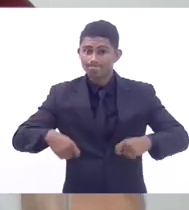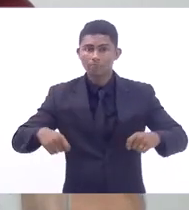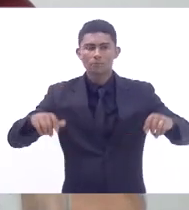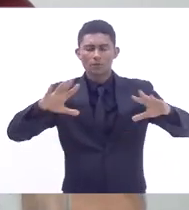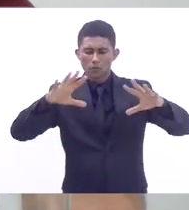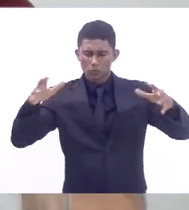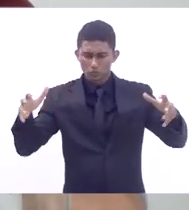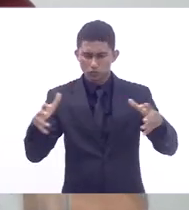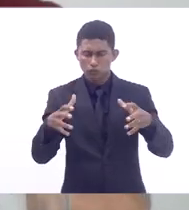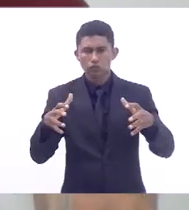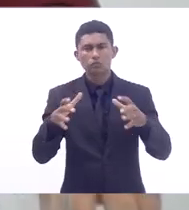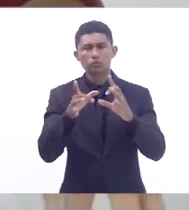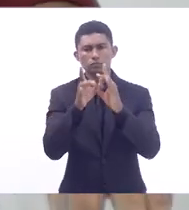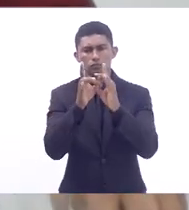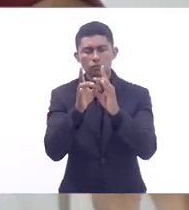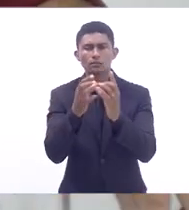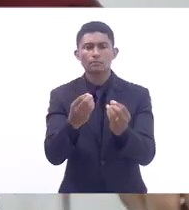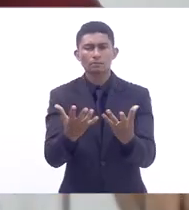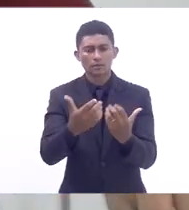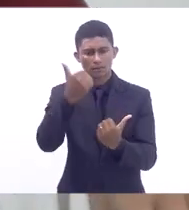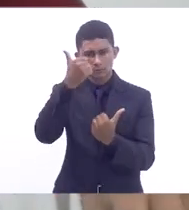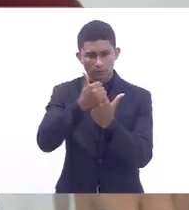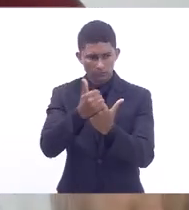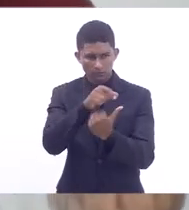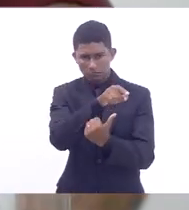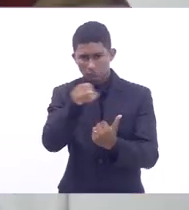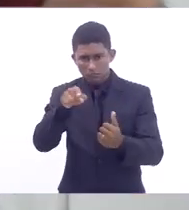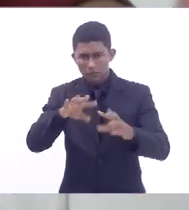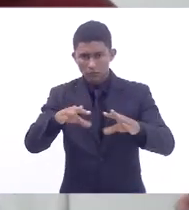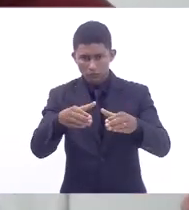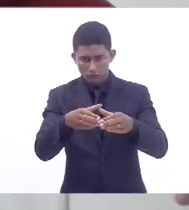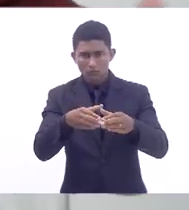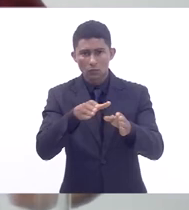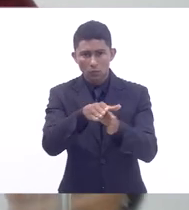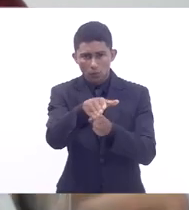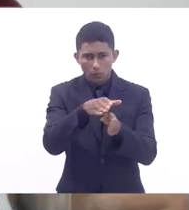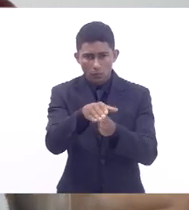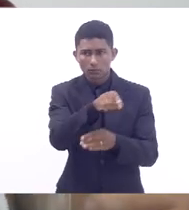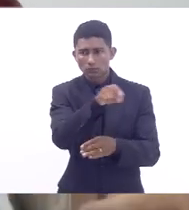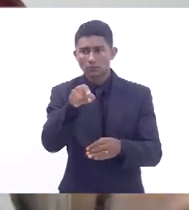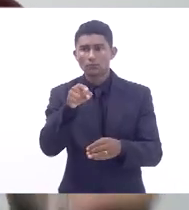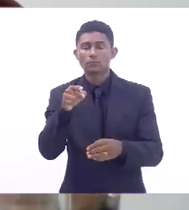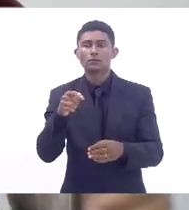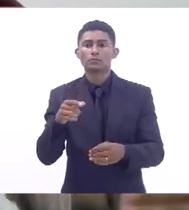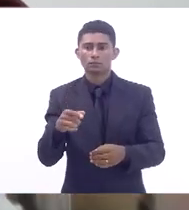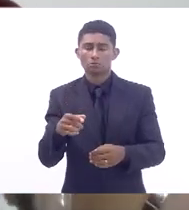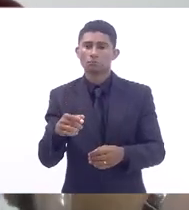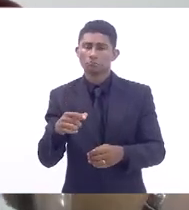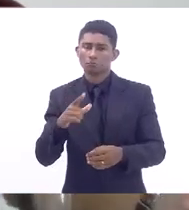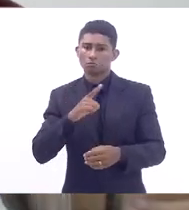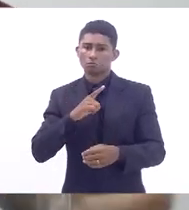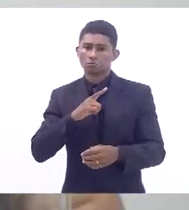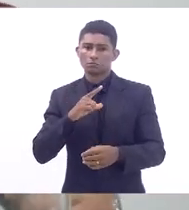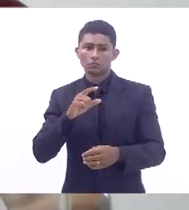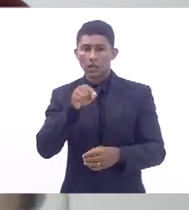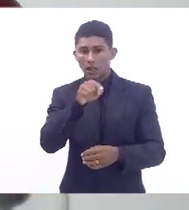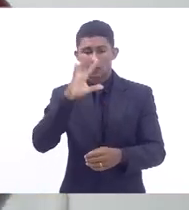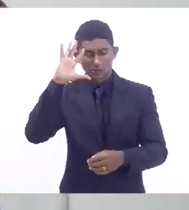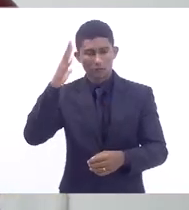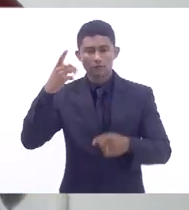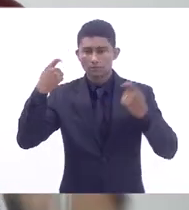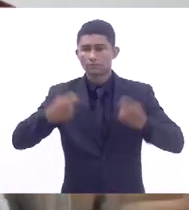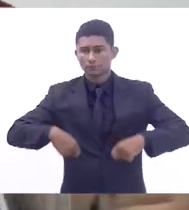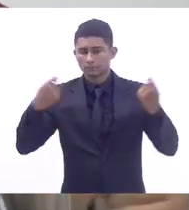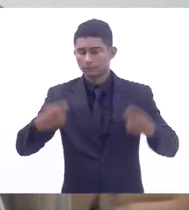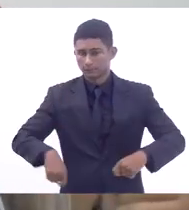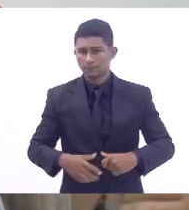né para que esses auxílios que estão lá no Concelho a gente tá entendendo que a última instância né que ele seja resolvido